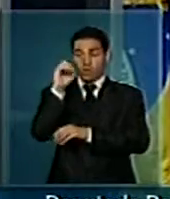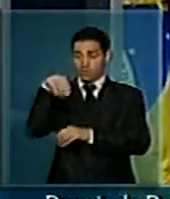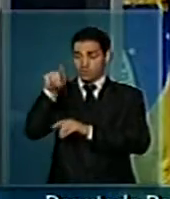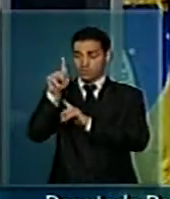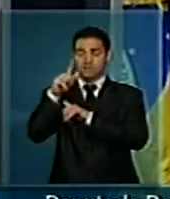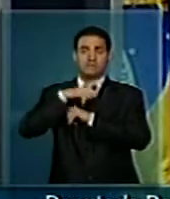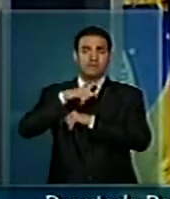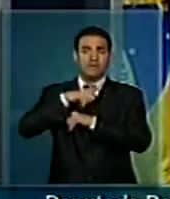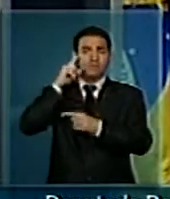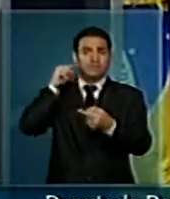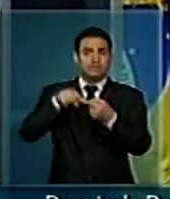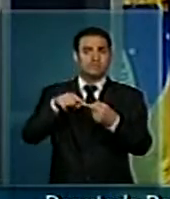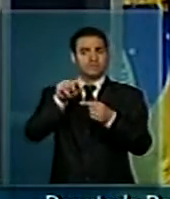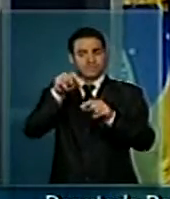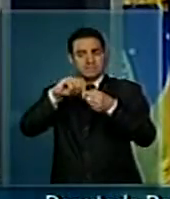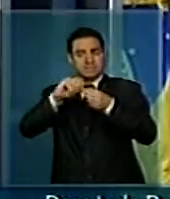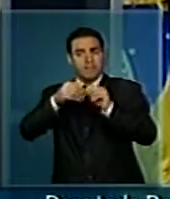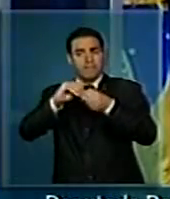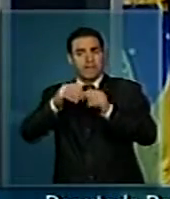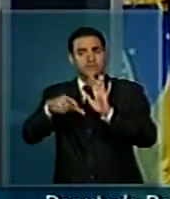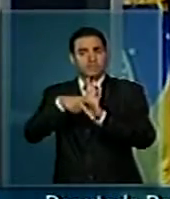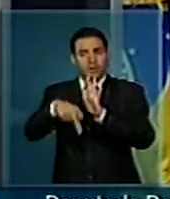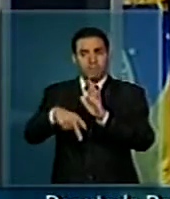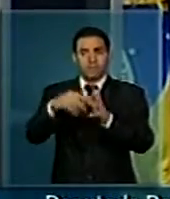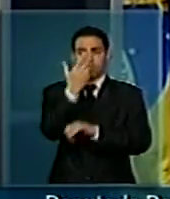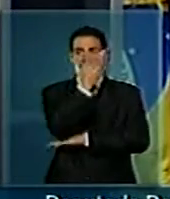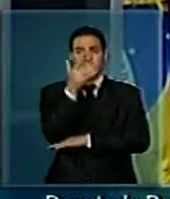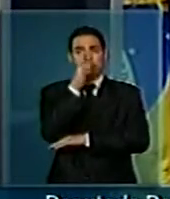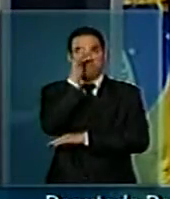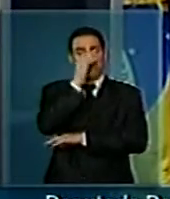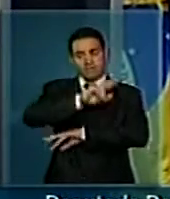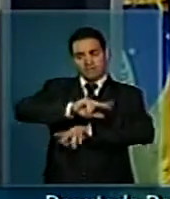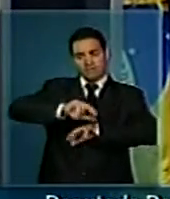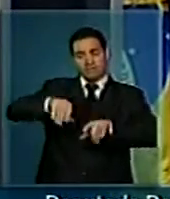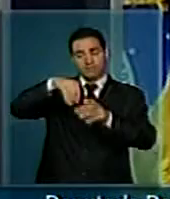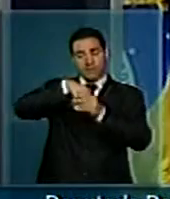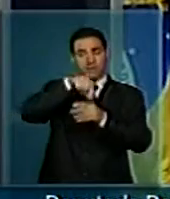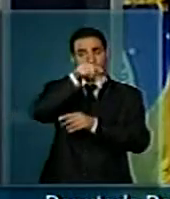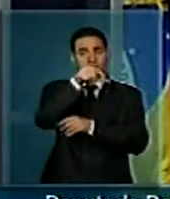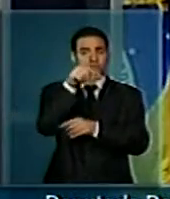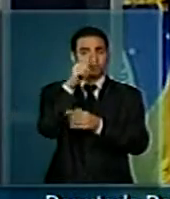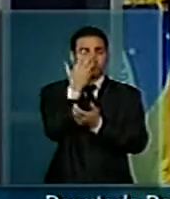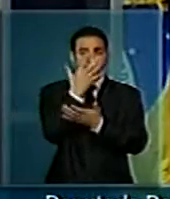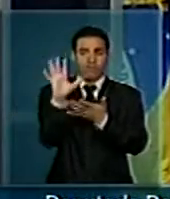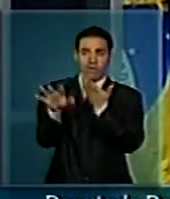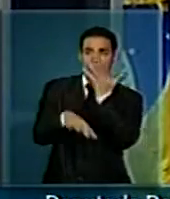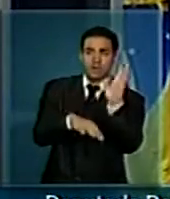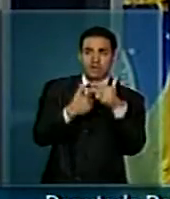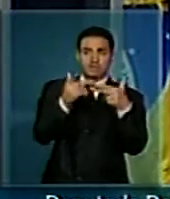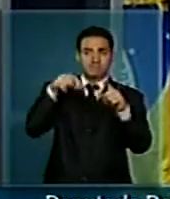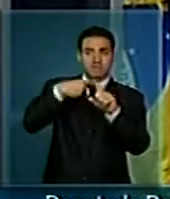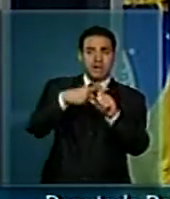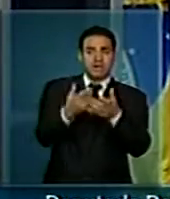semear não apenas sementes desta rica diversidade de plantas que nossas florestas,